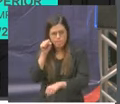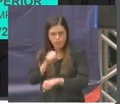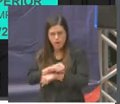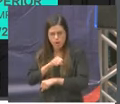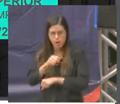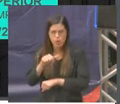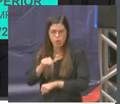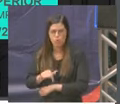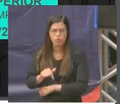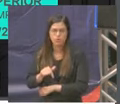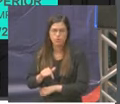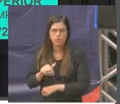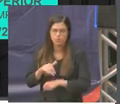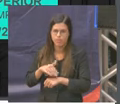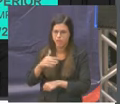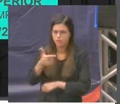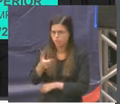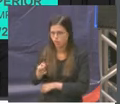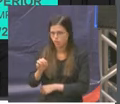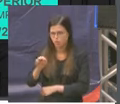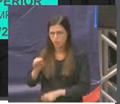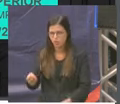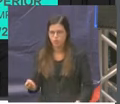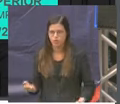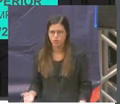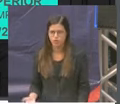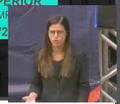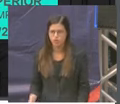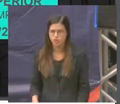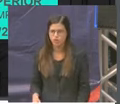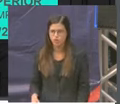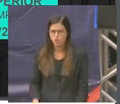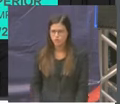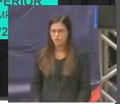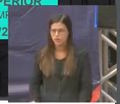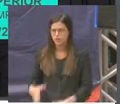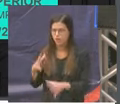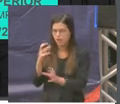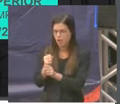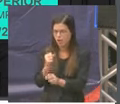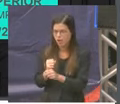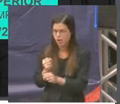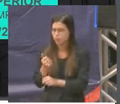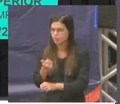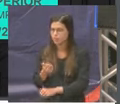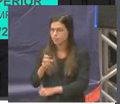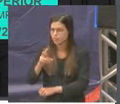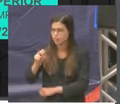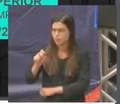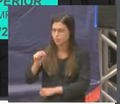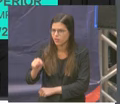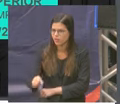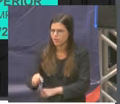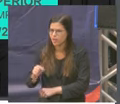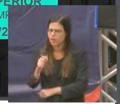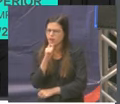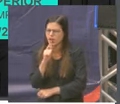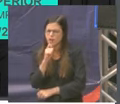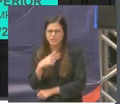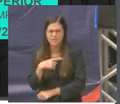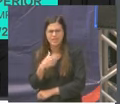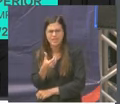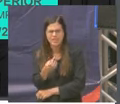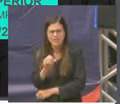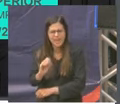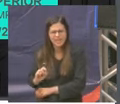ensino superior formado, mais 20 milhões. Essa soma dá 150. Caramba, ainda tem 60 que não está em lugar nenhum.